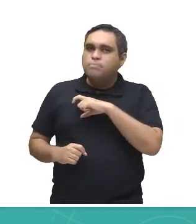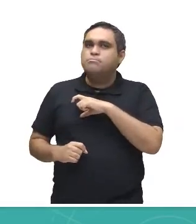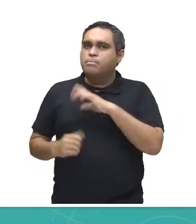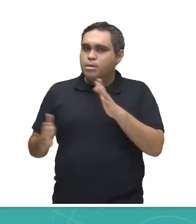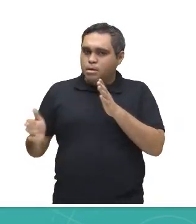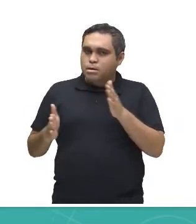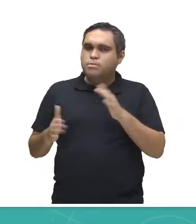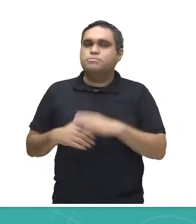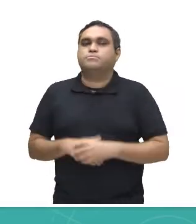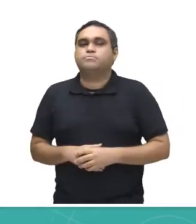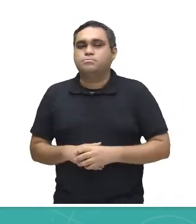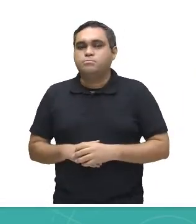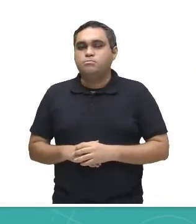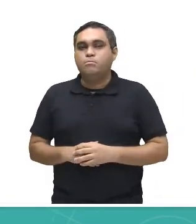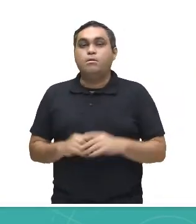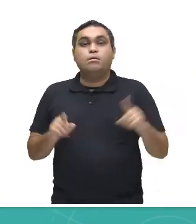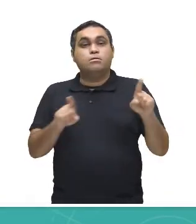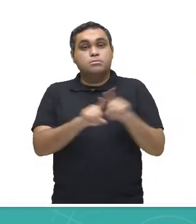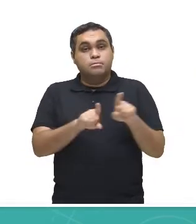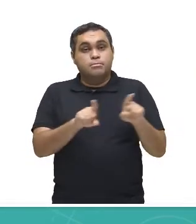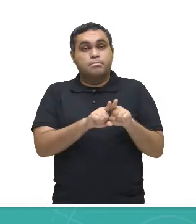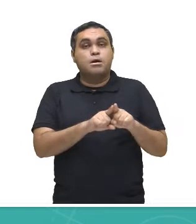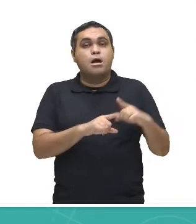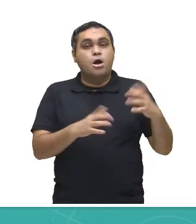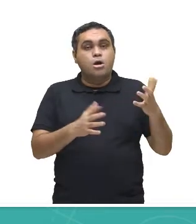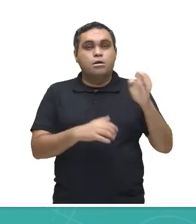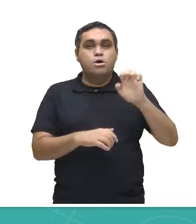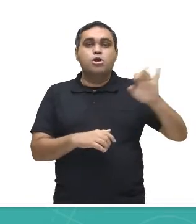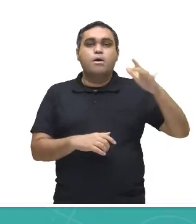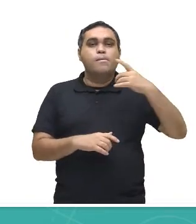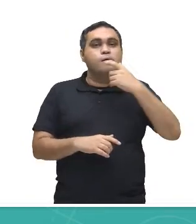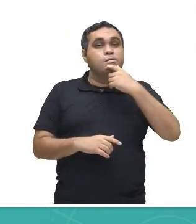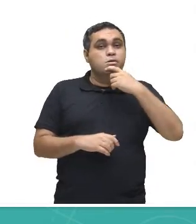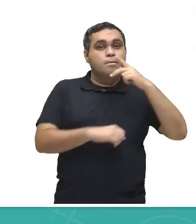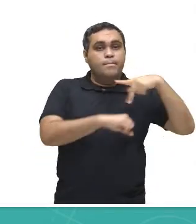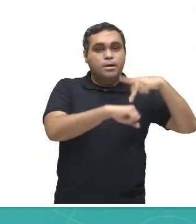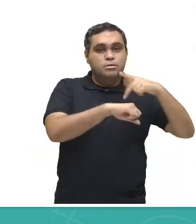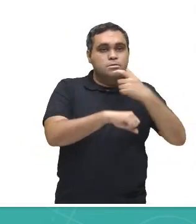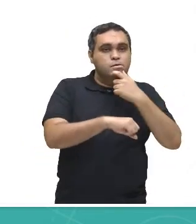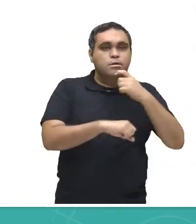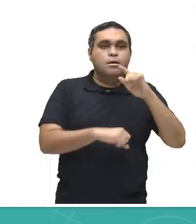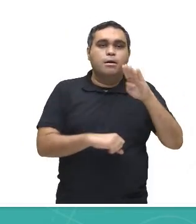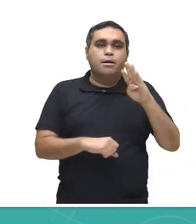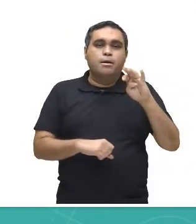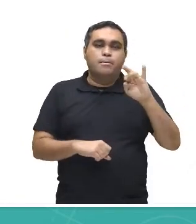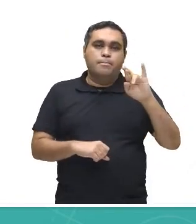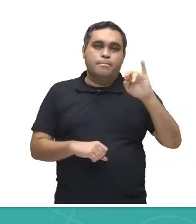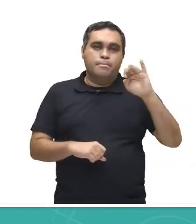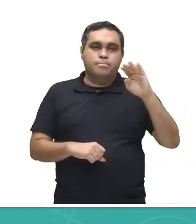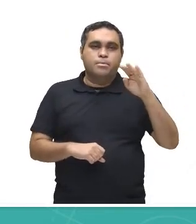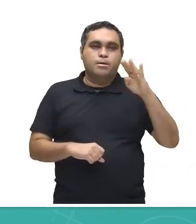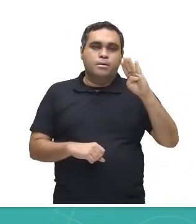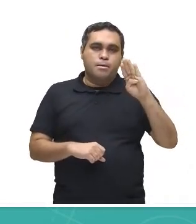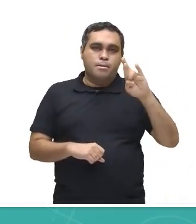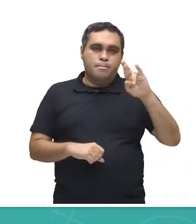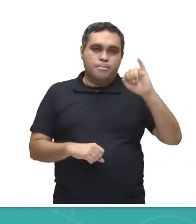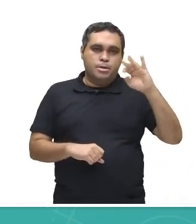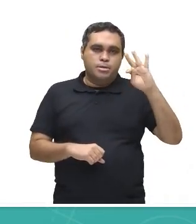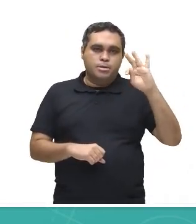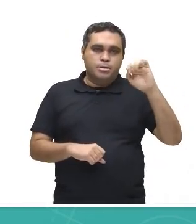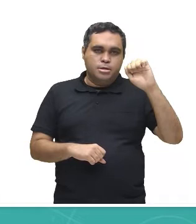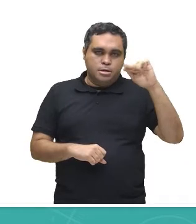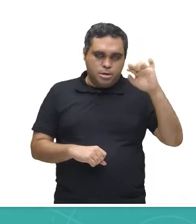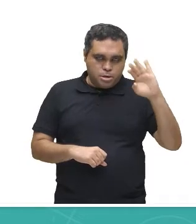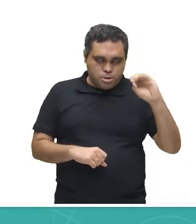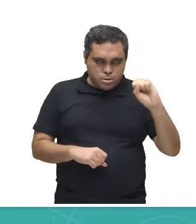Agora a gente vai falar sobre os britânicos na África. Sem dúvida nenhuma, gente, os ingleses construíram o